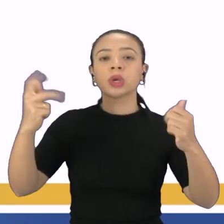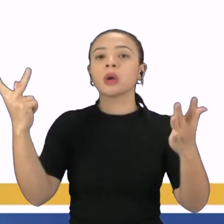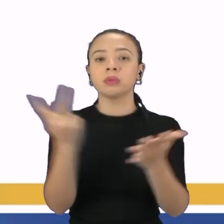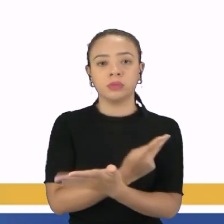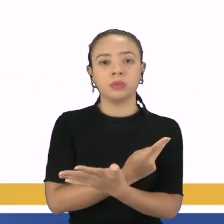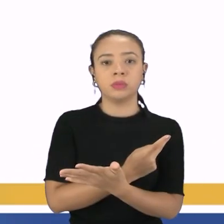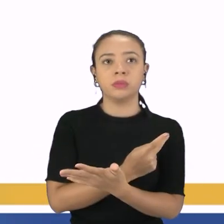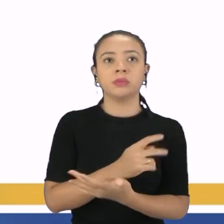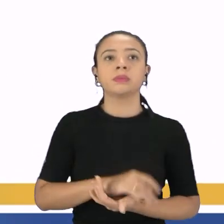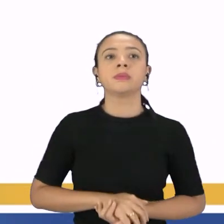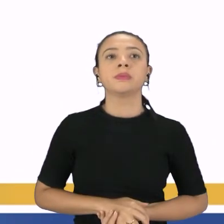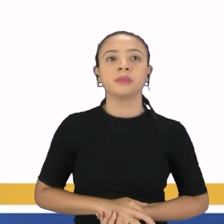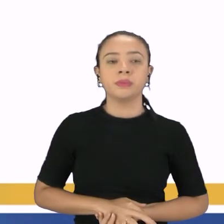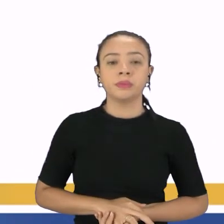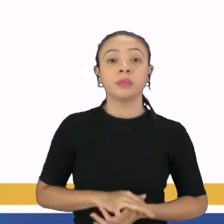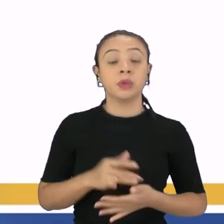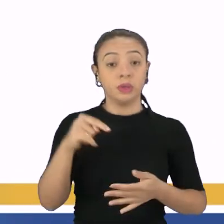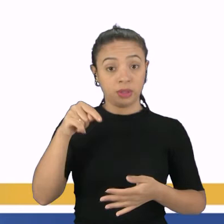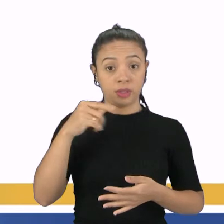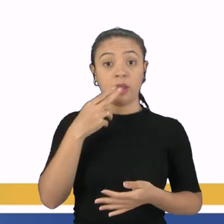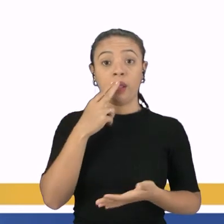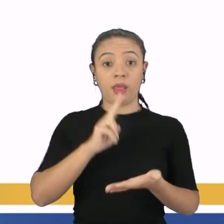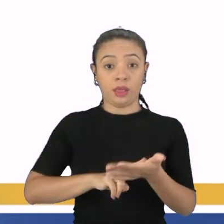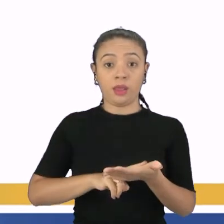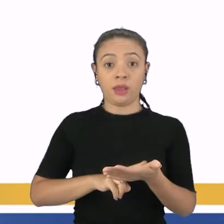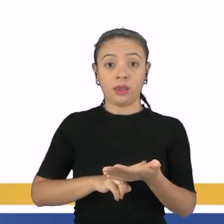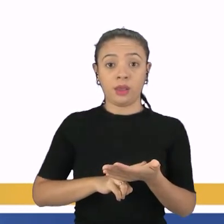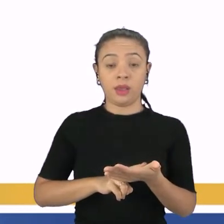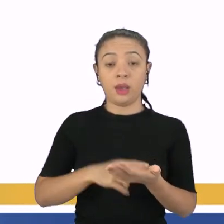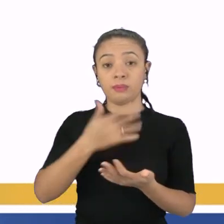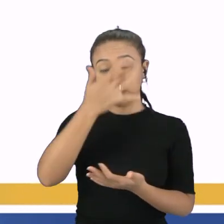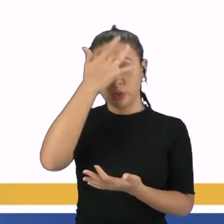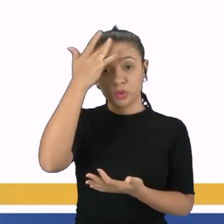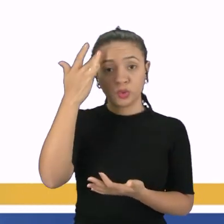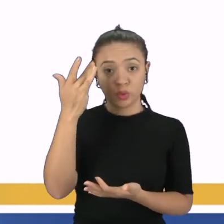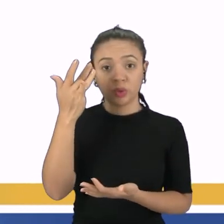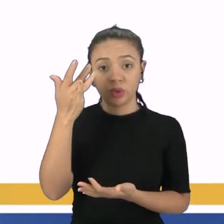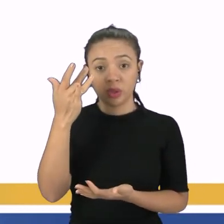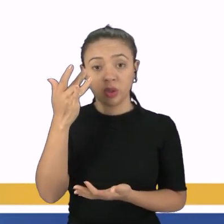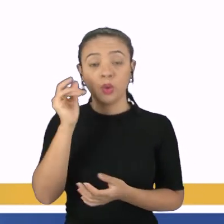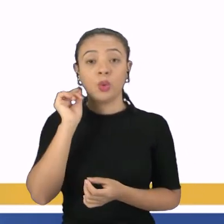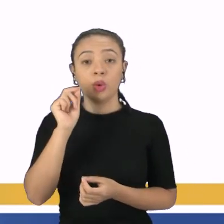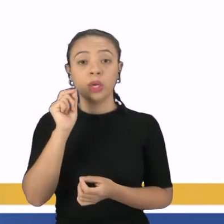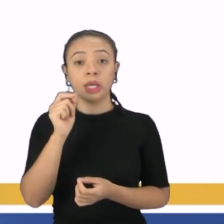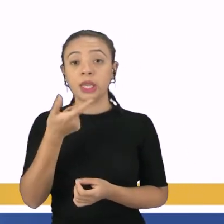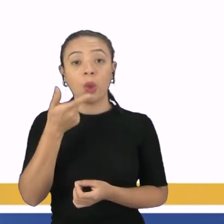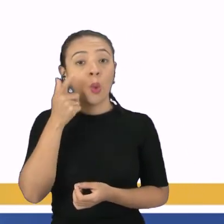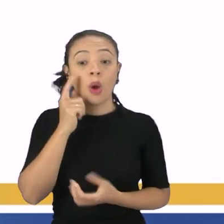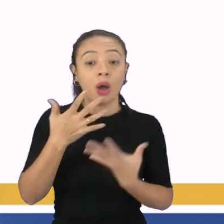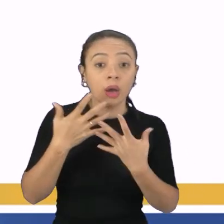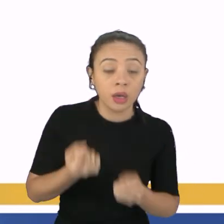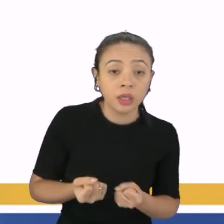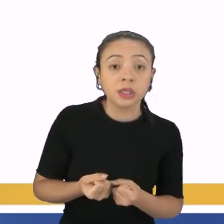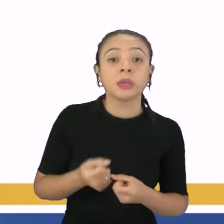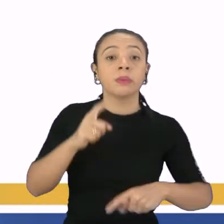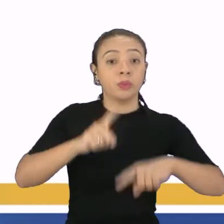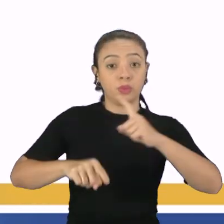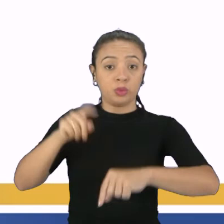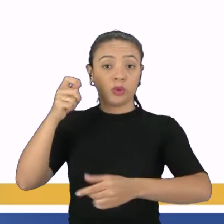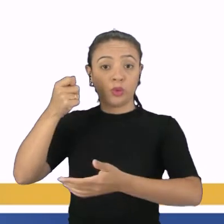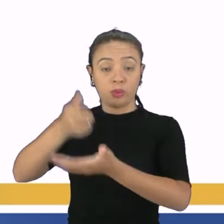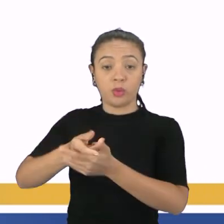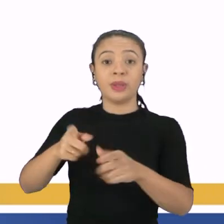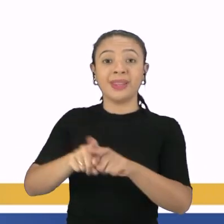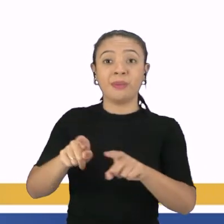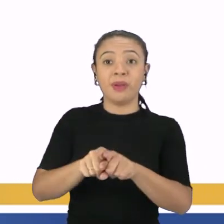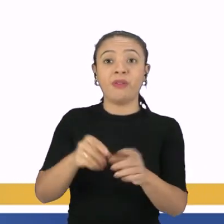desenvolve. Nessa carta, a remetente é vítima de uma ineficácia do serviço de entrega e atendimento ao